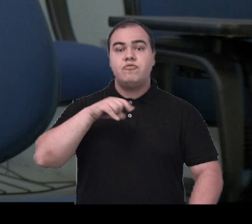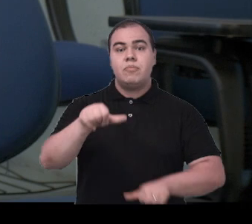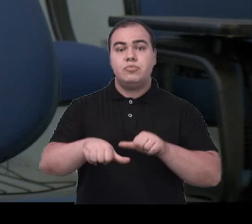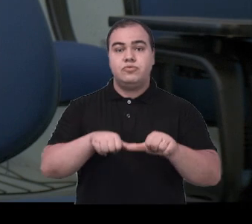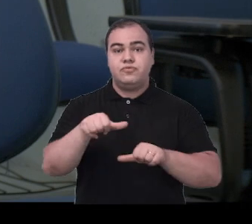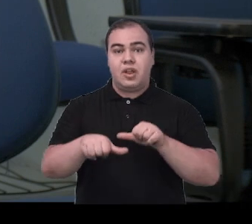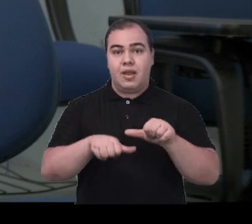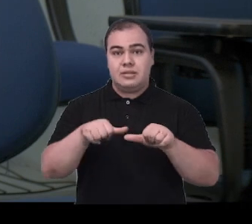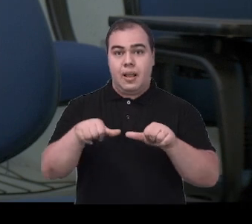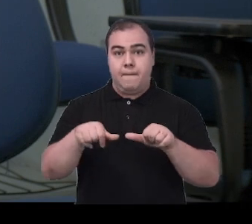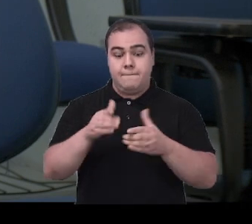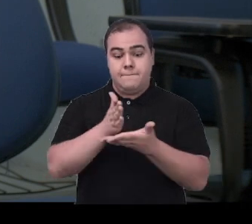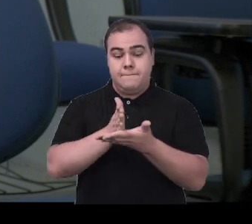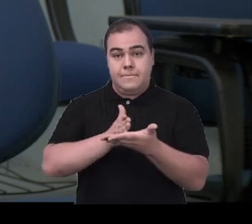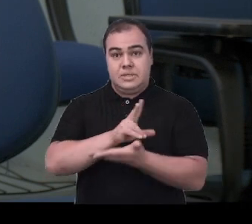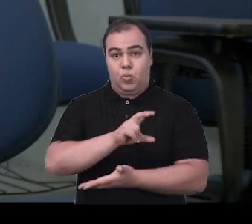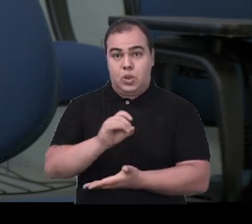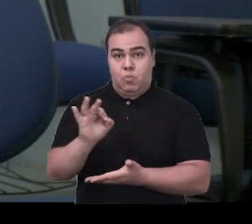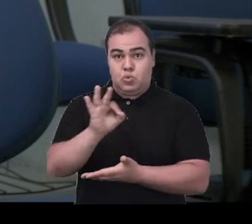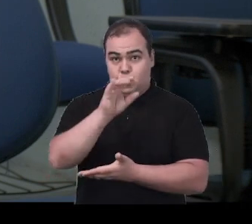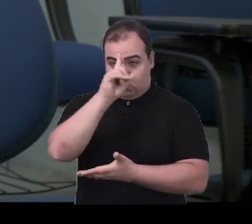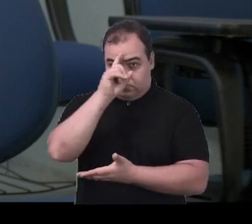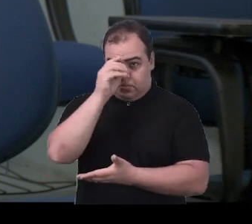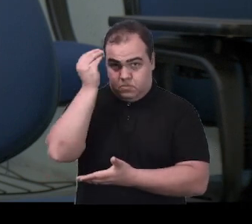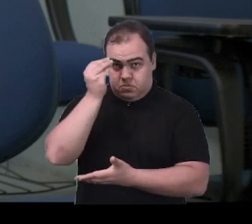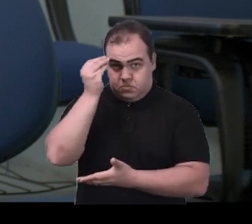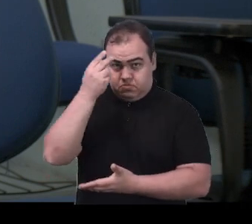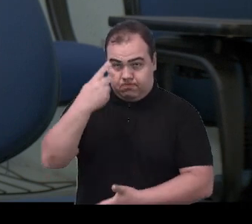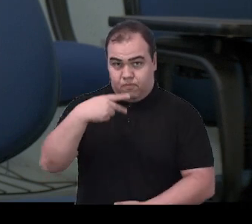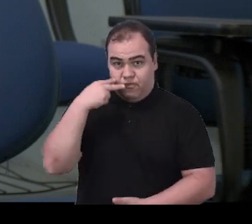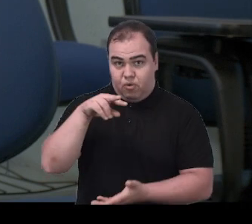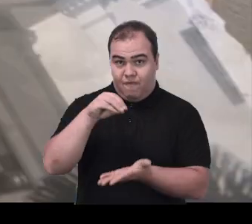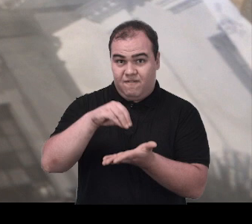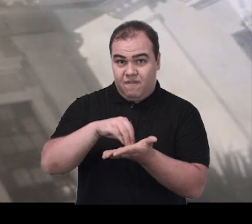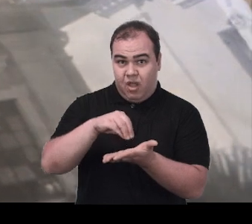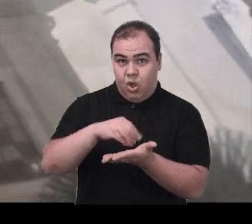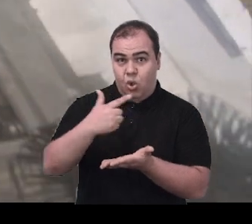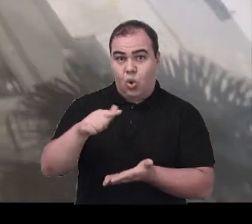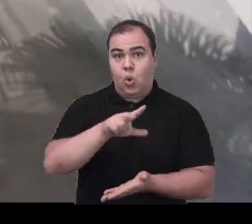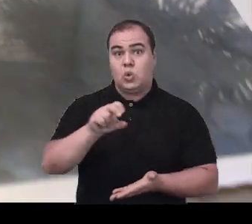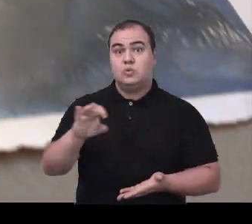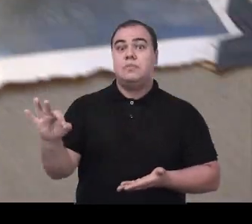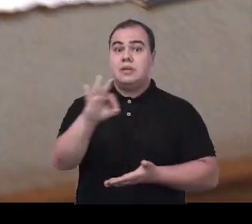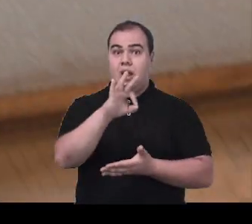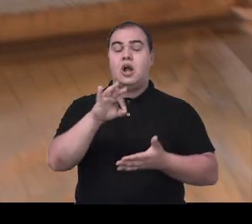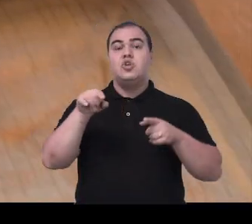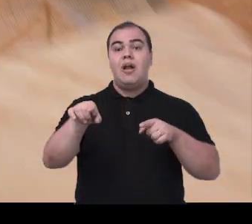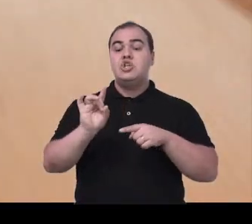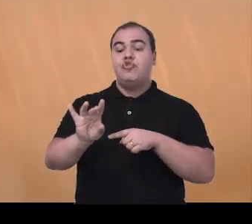uma modificação. Metade dos hospitais psiquiátricos foram fechados no Brasil, falta outra metade. O modelo manicomial ele